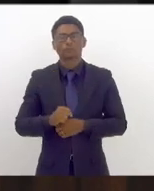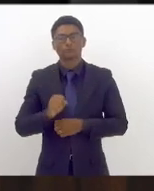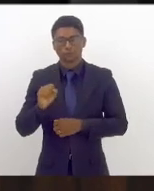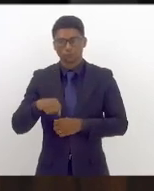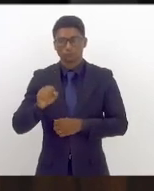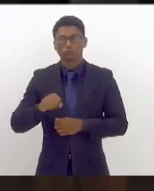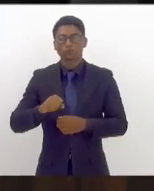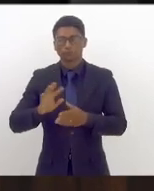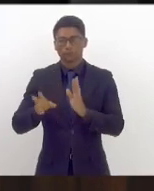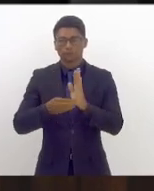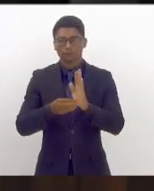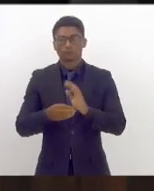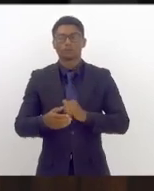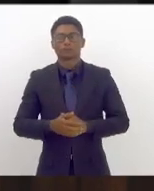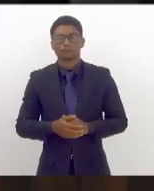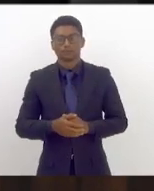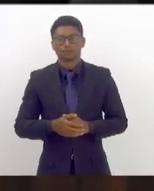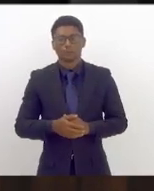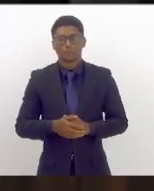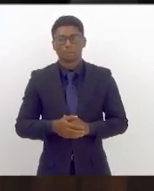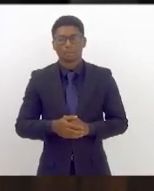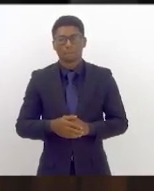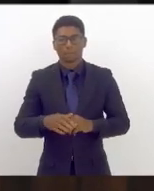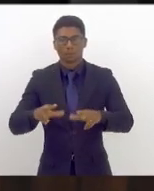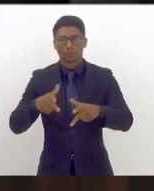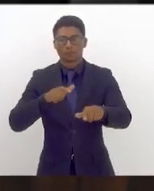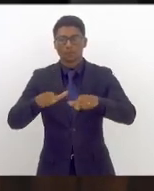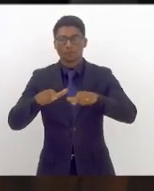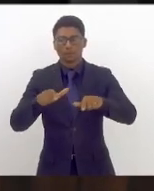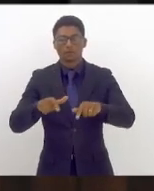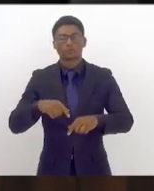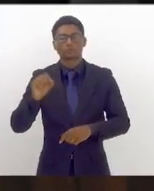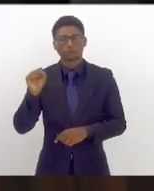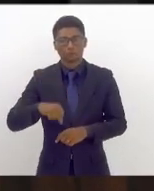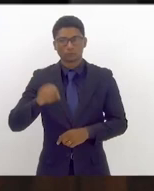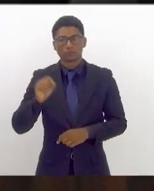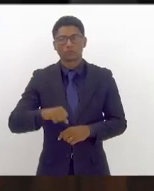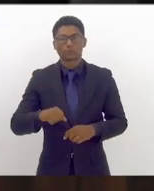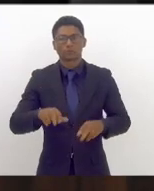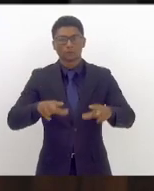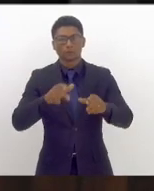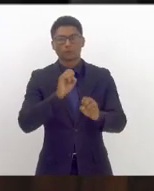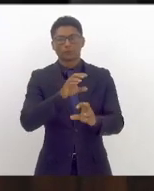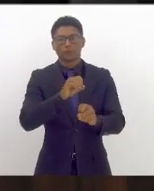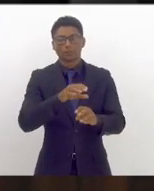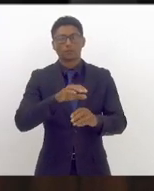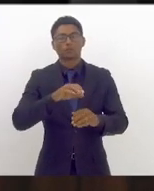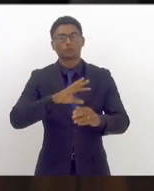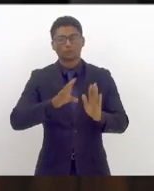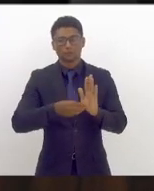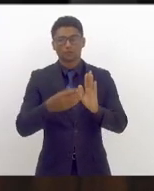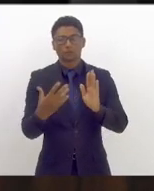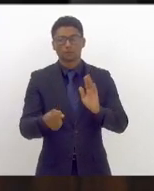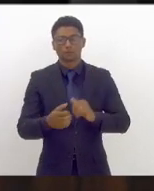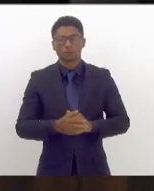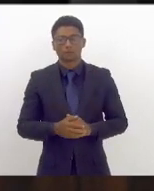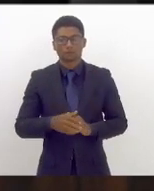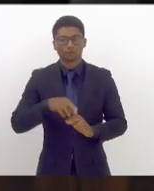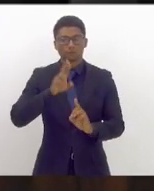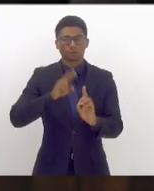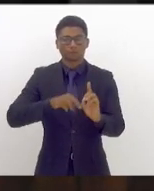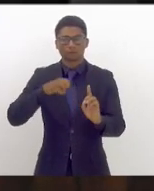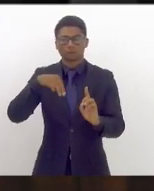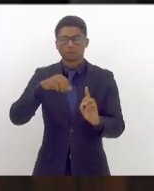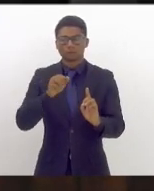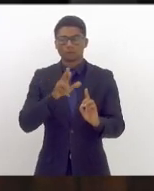dependendo defesa dos Direitos Humanos favoráveis e trabalho favorável com as eventos da comissão de Educação de orçamento favorável relatores Deputado